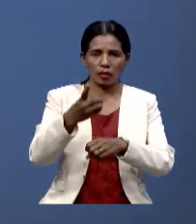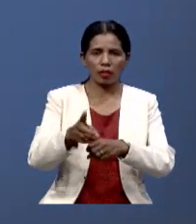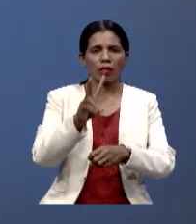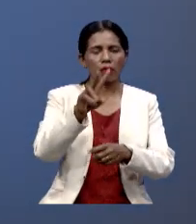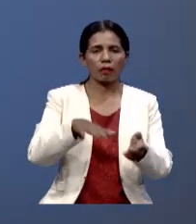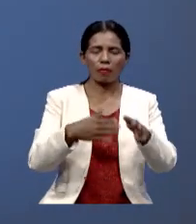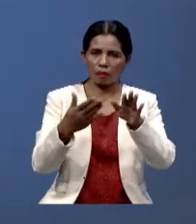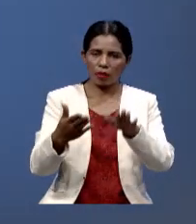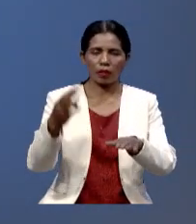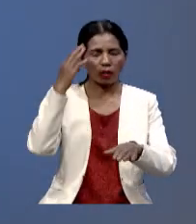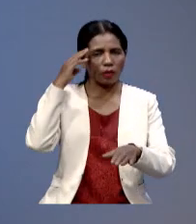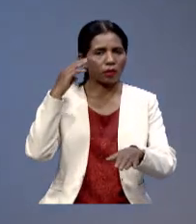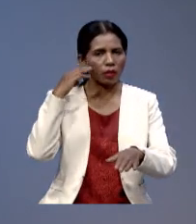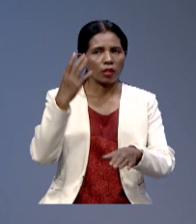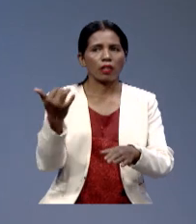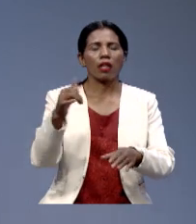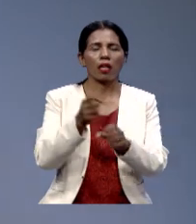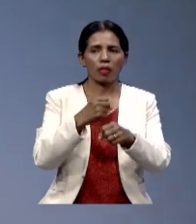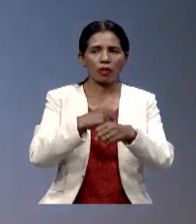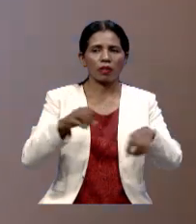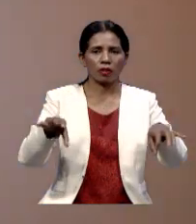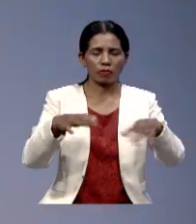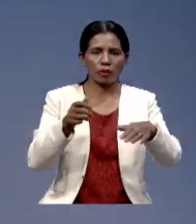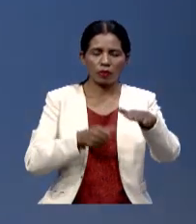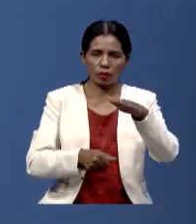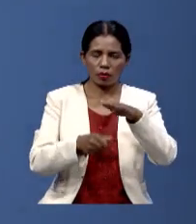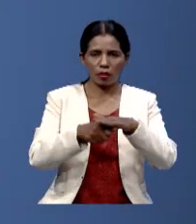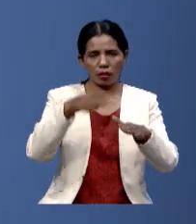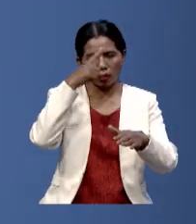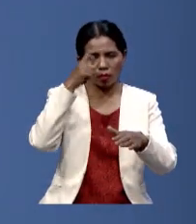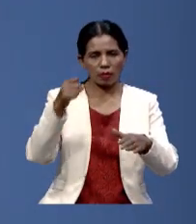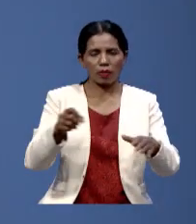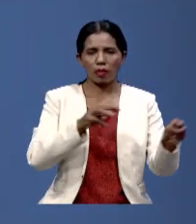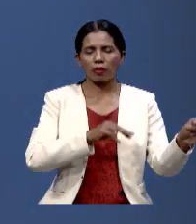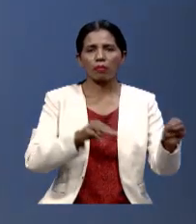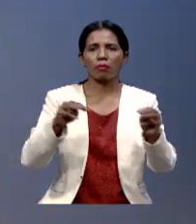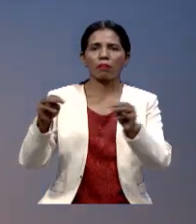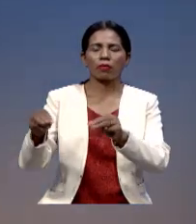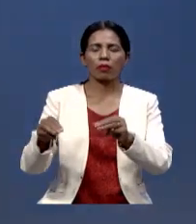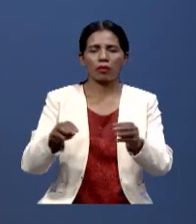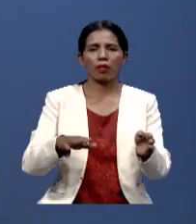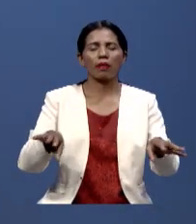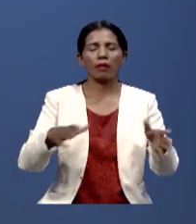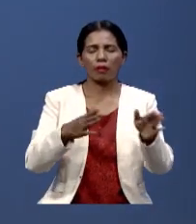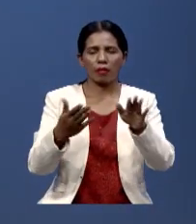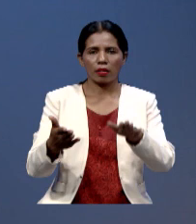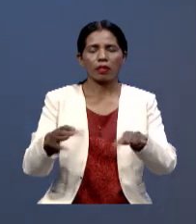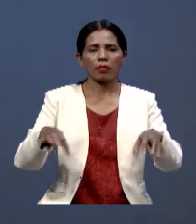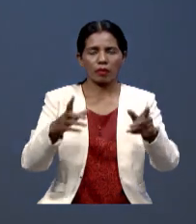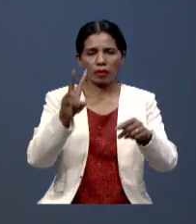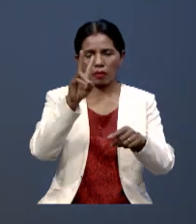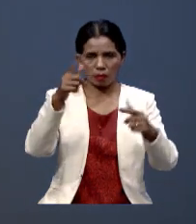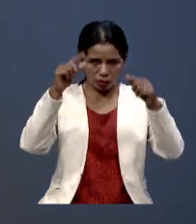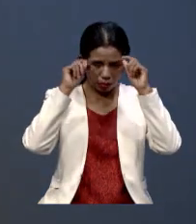e a Coreia Sul, durante ne, halo serviço ilegal. Também ne, atu transporta Mate e sin trabalhador Timor-Leste na Ingua ne, mas